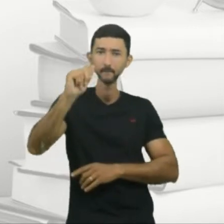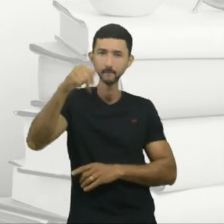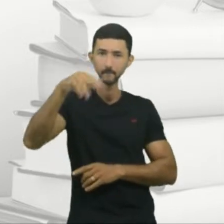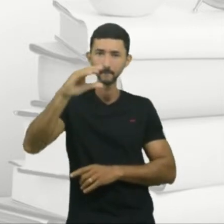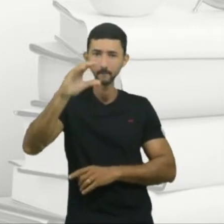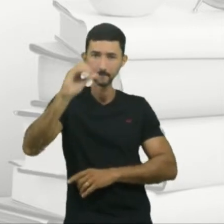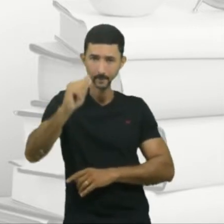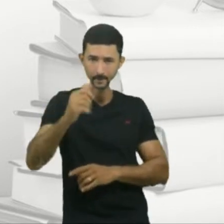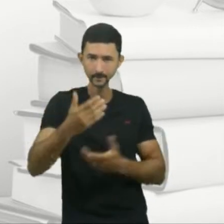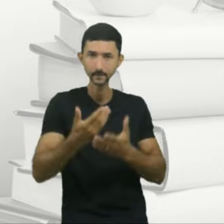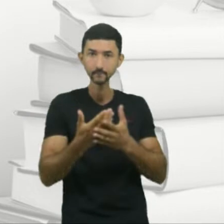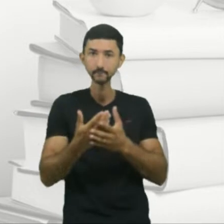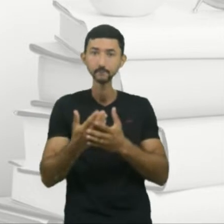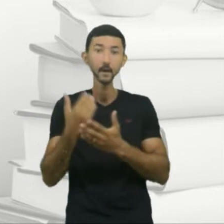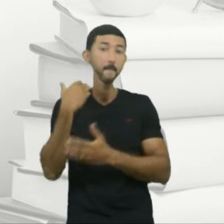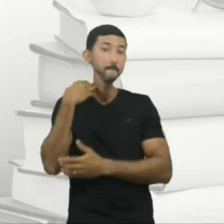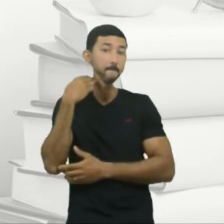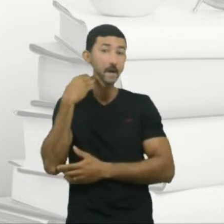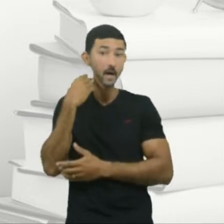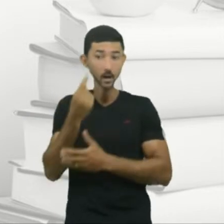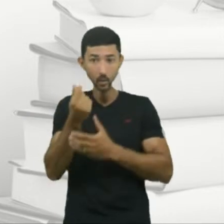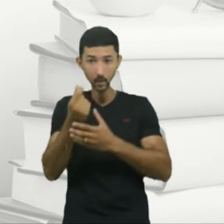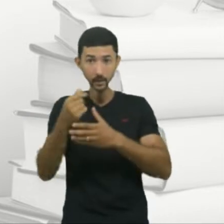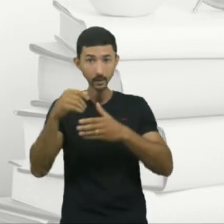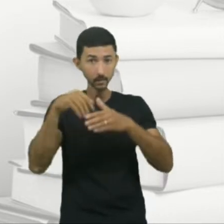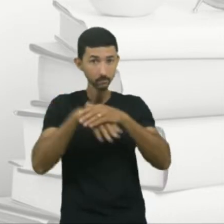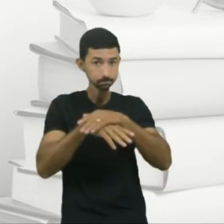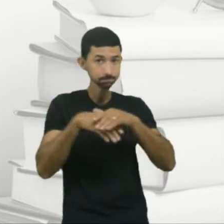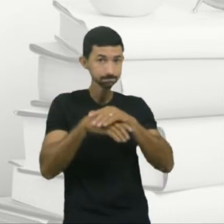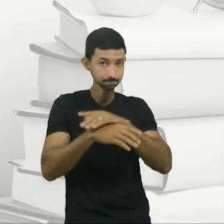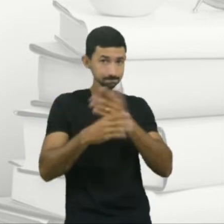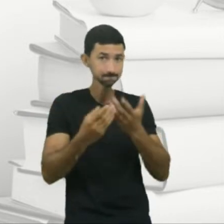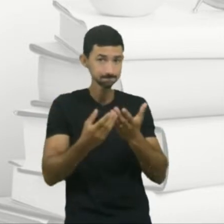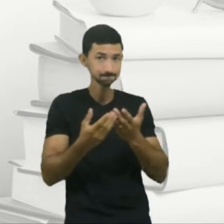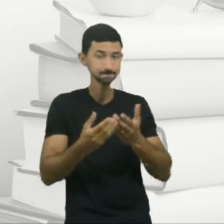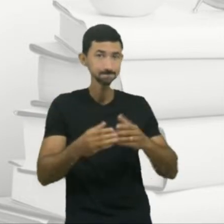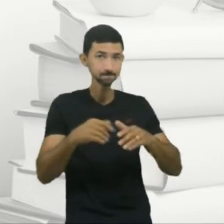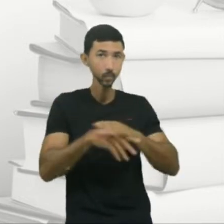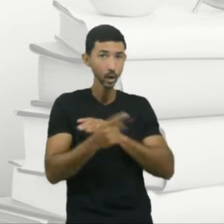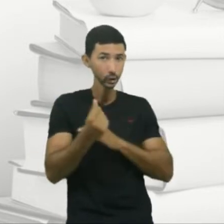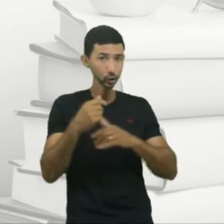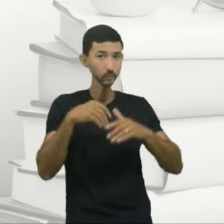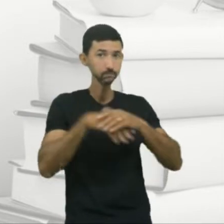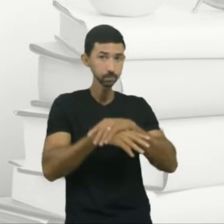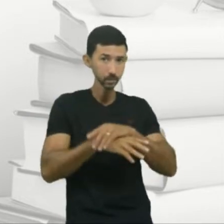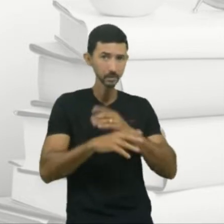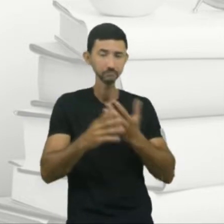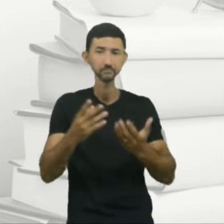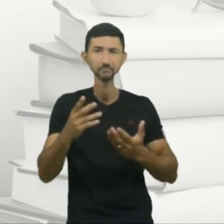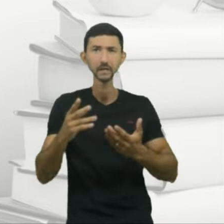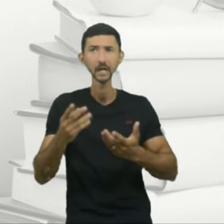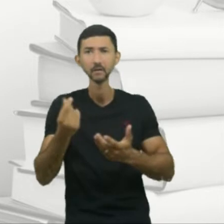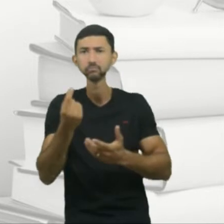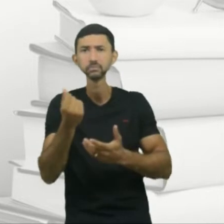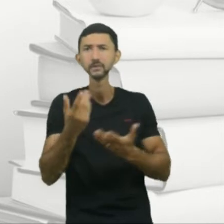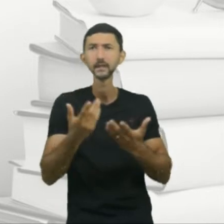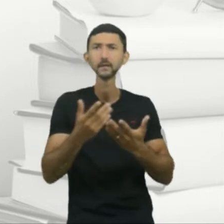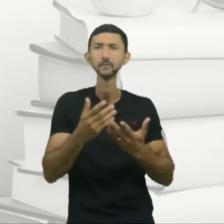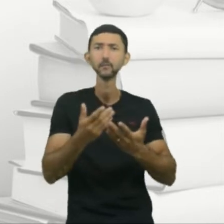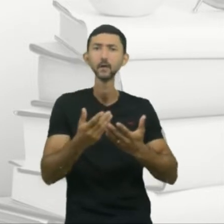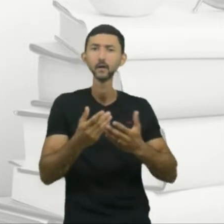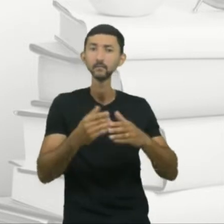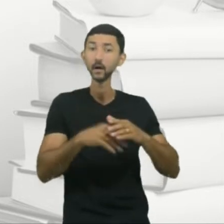uma conta bancária específica para guardar dinheiro, sendo que o valor guardado, ele